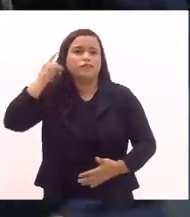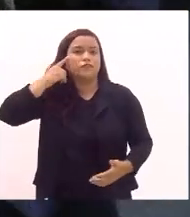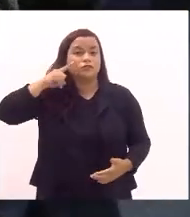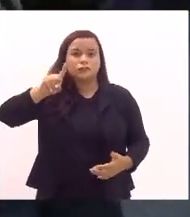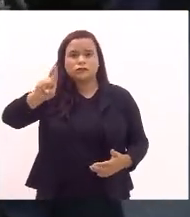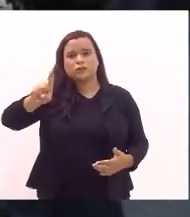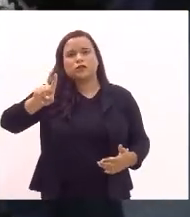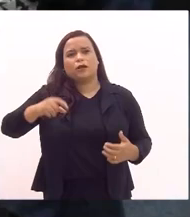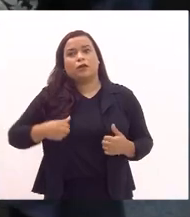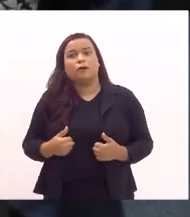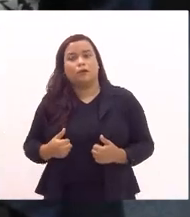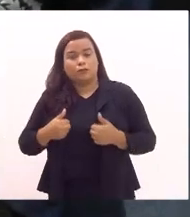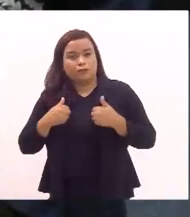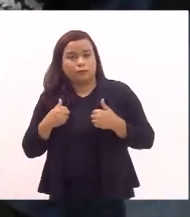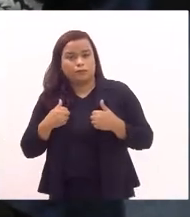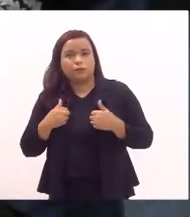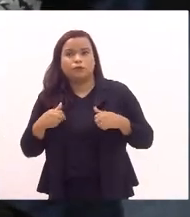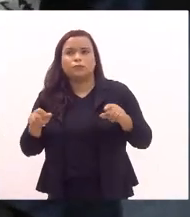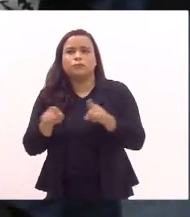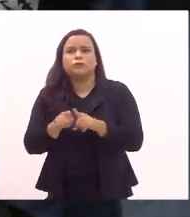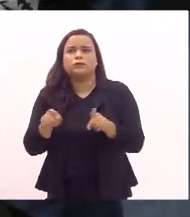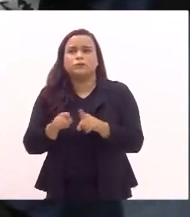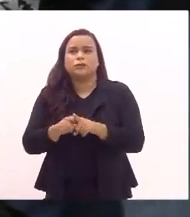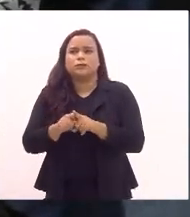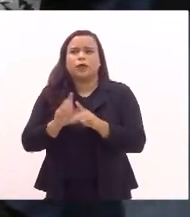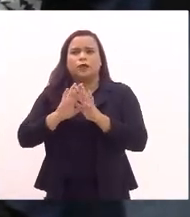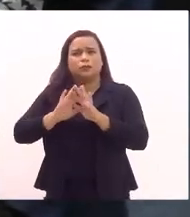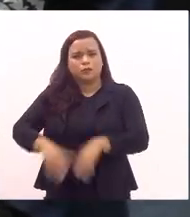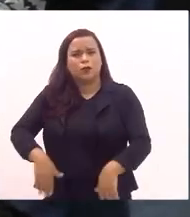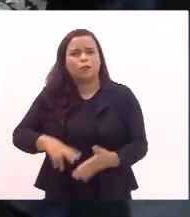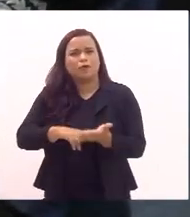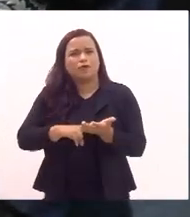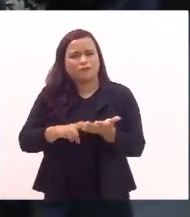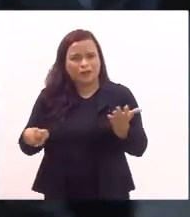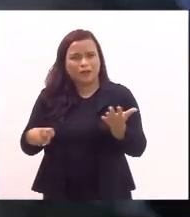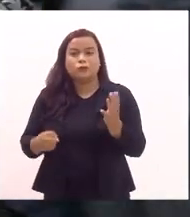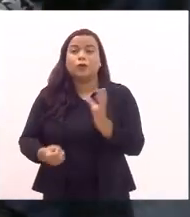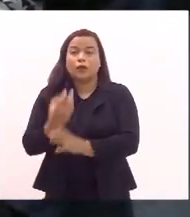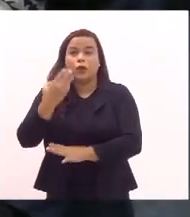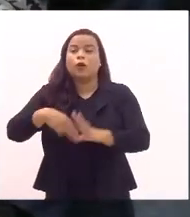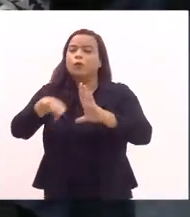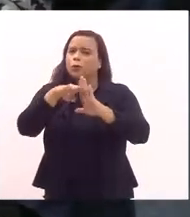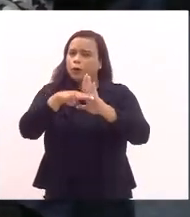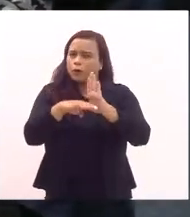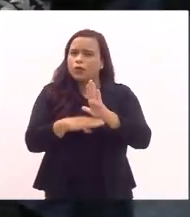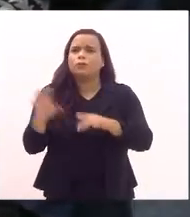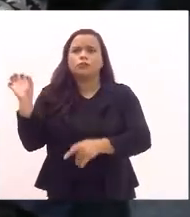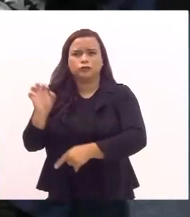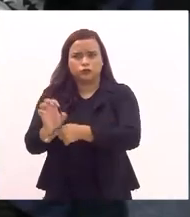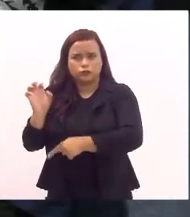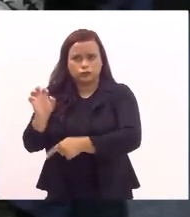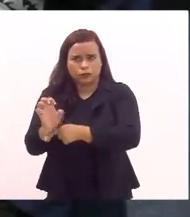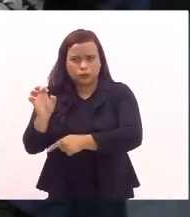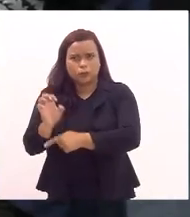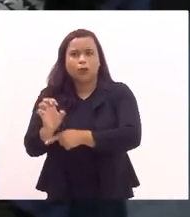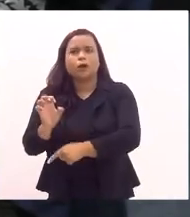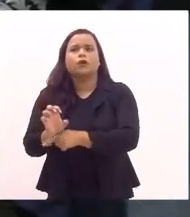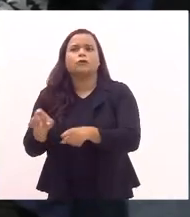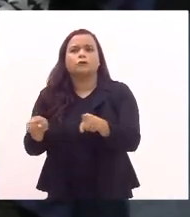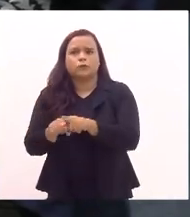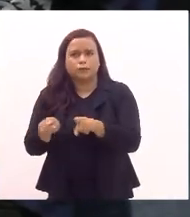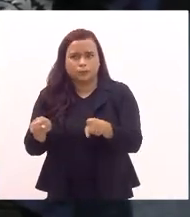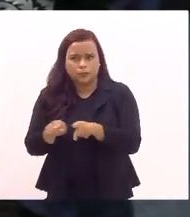dia do orgulho e recentemente derrubam veto criando o programa estadual Bom